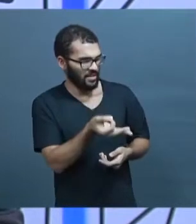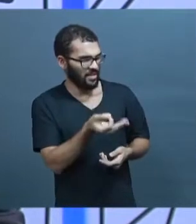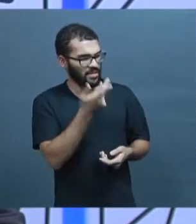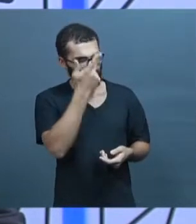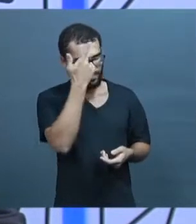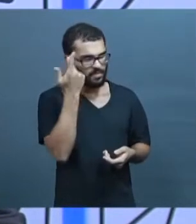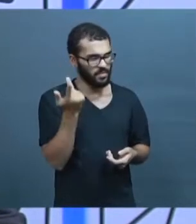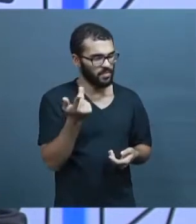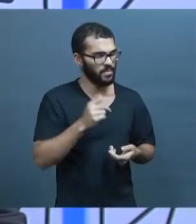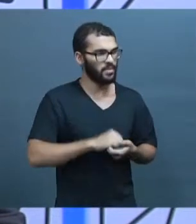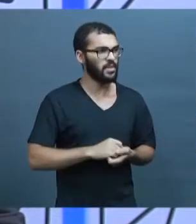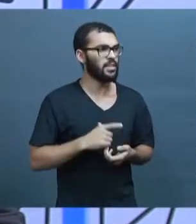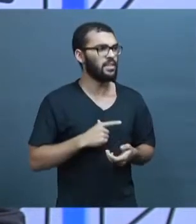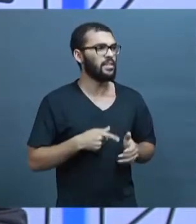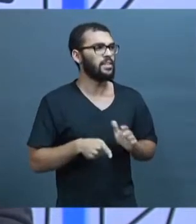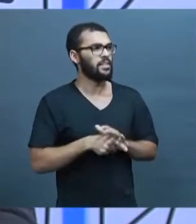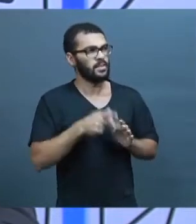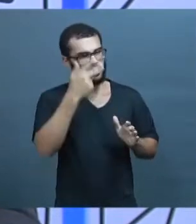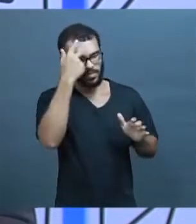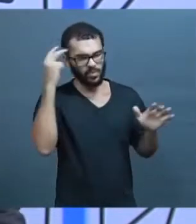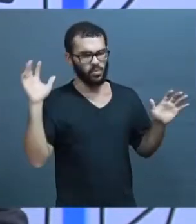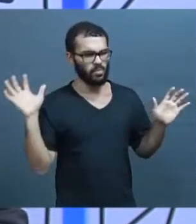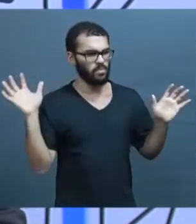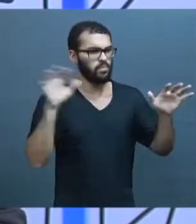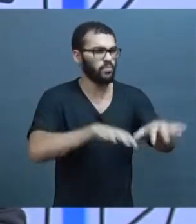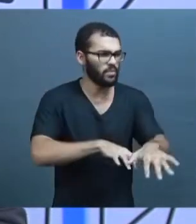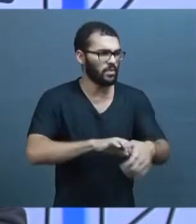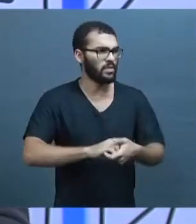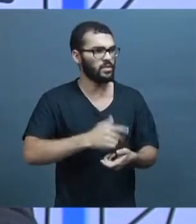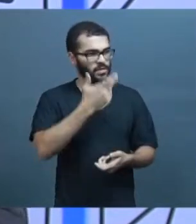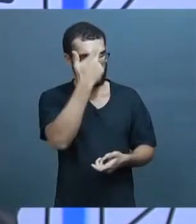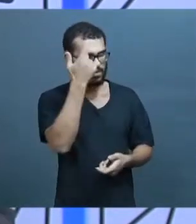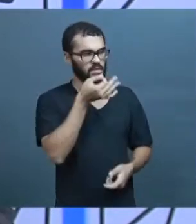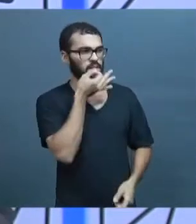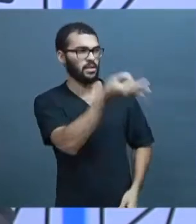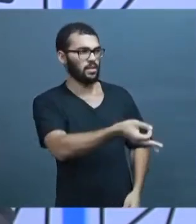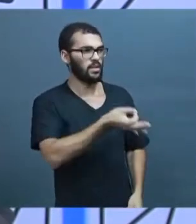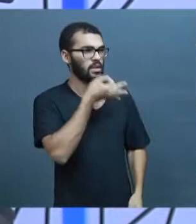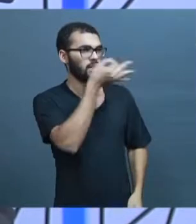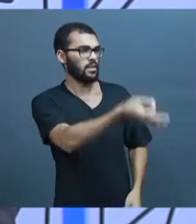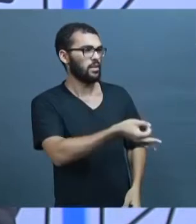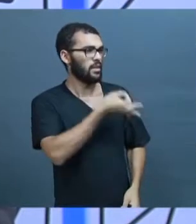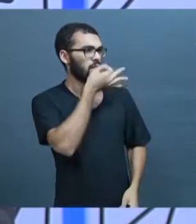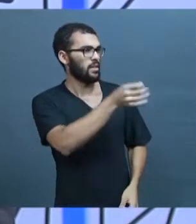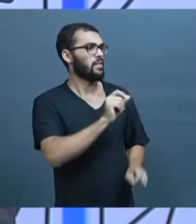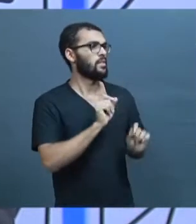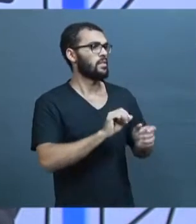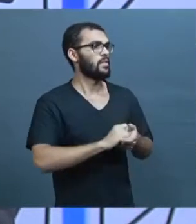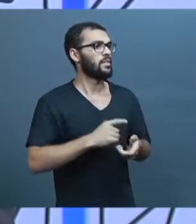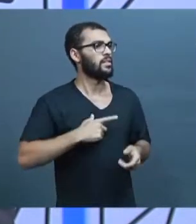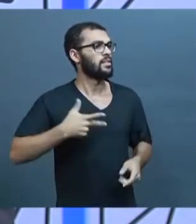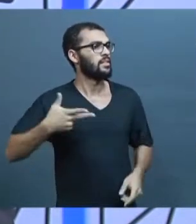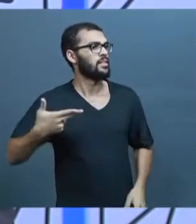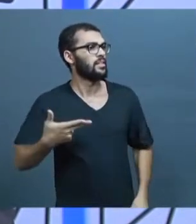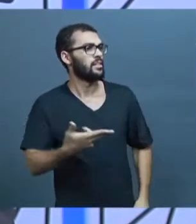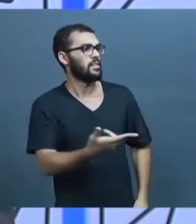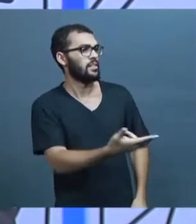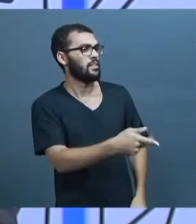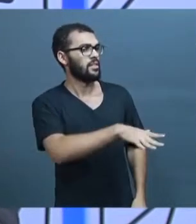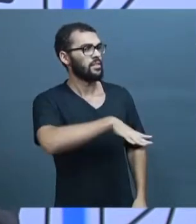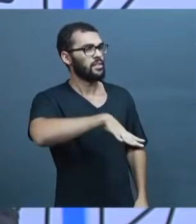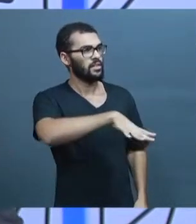usa para juntar pessoas e criticar o governo são os cortes anunciados na